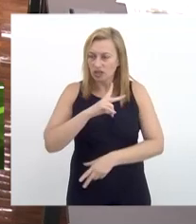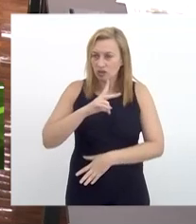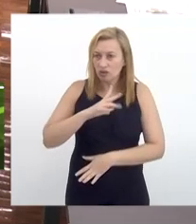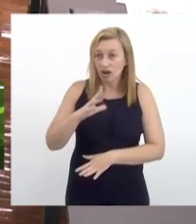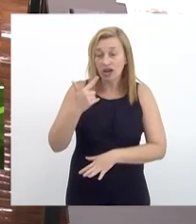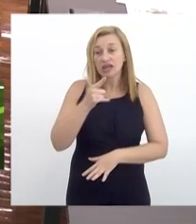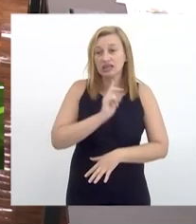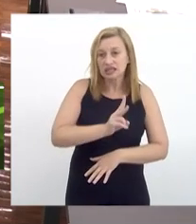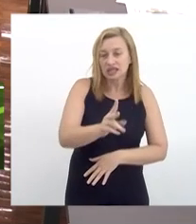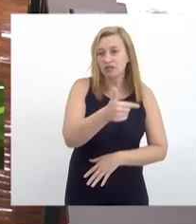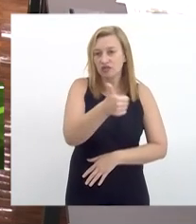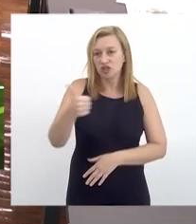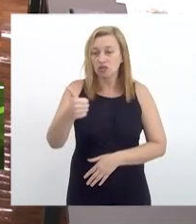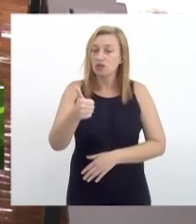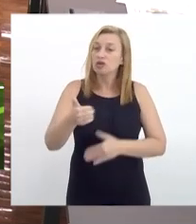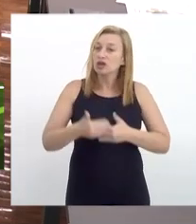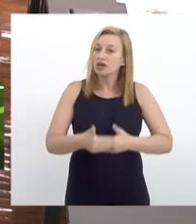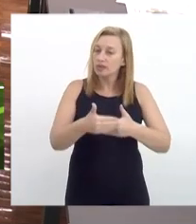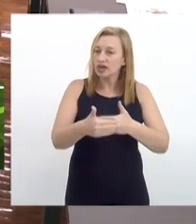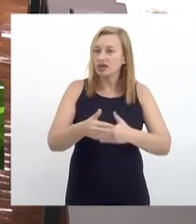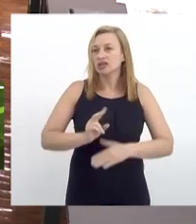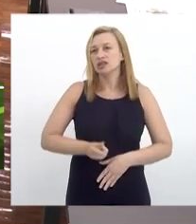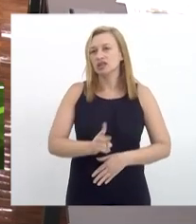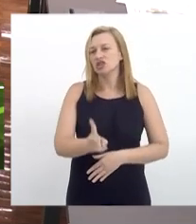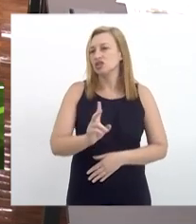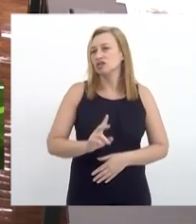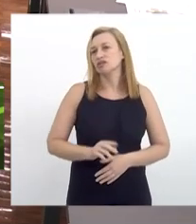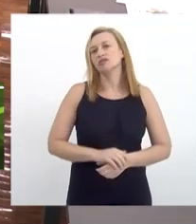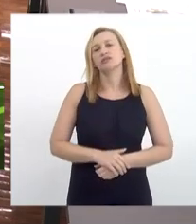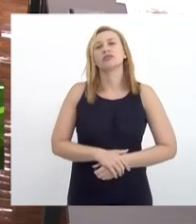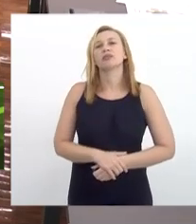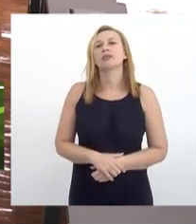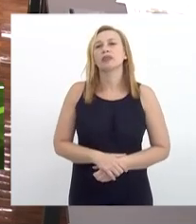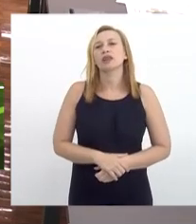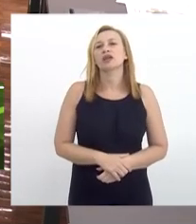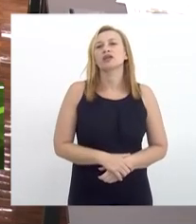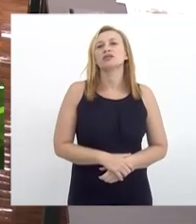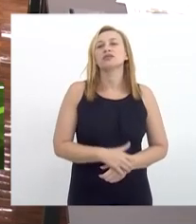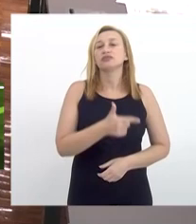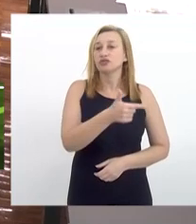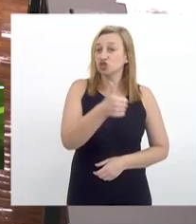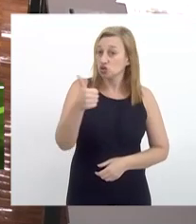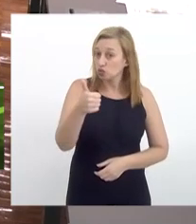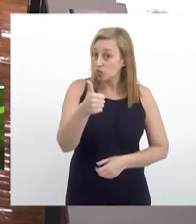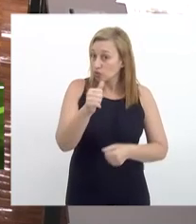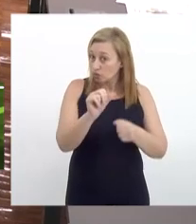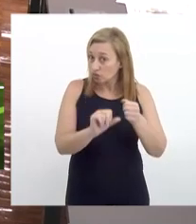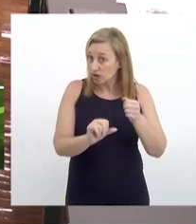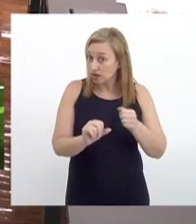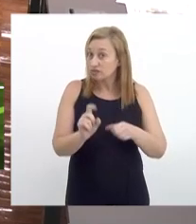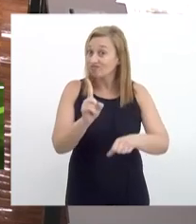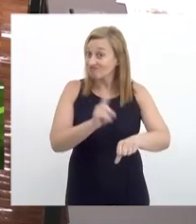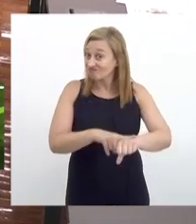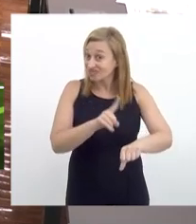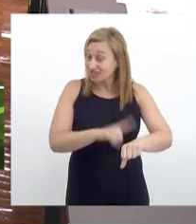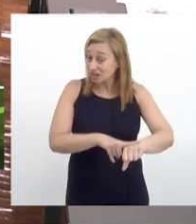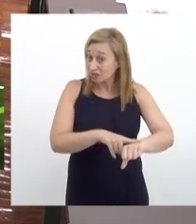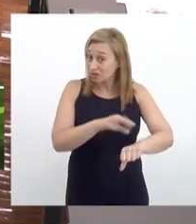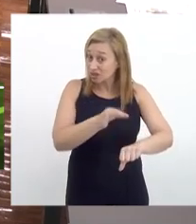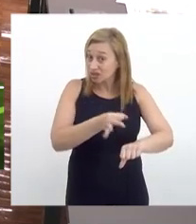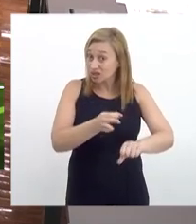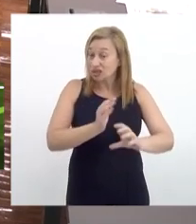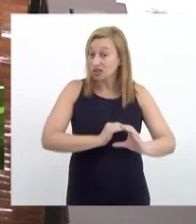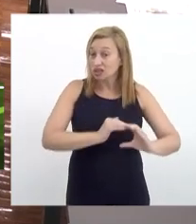encaminhar nesse sentido porque senão nós não vamos avançar entendeu Márcio faz 21 está em tempo nós vamos